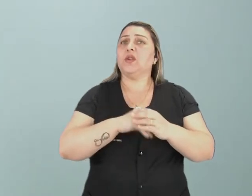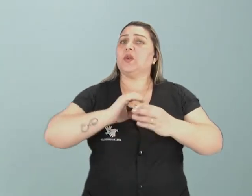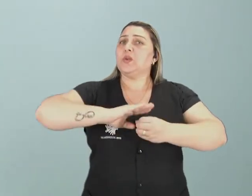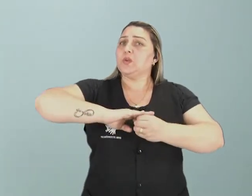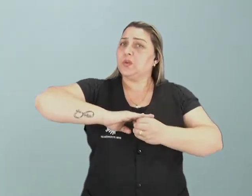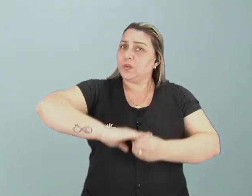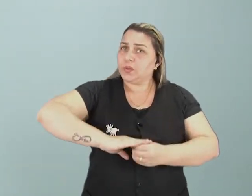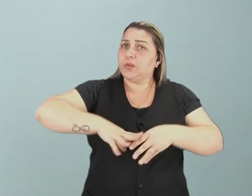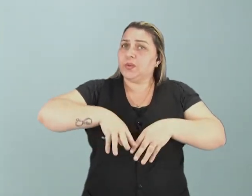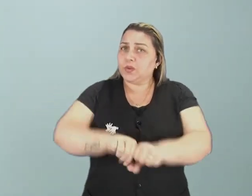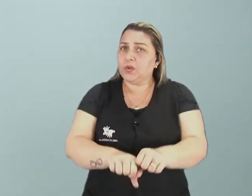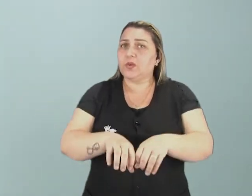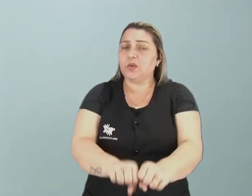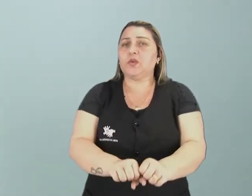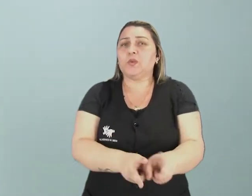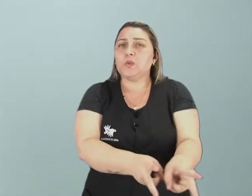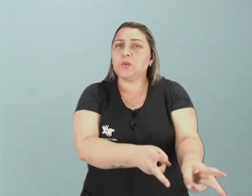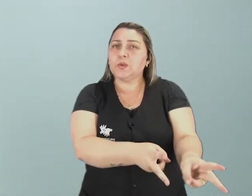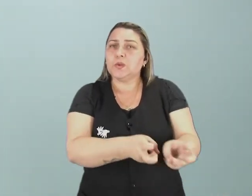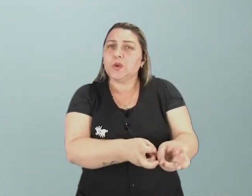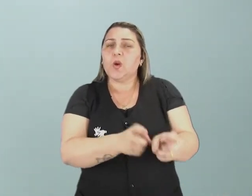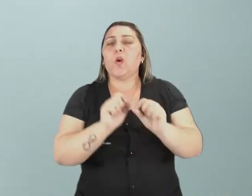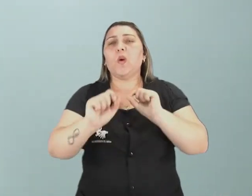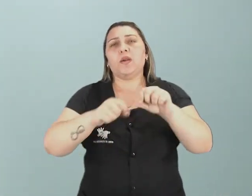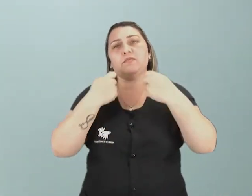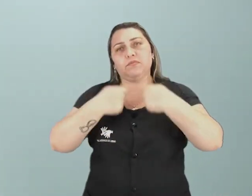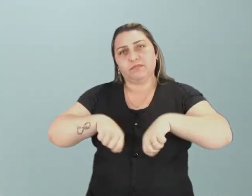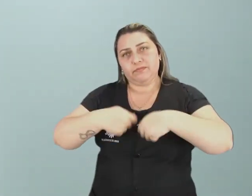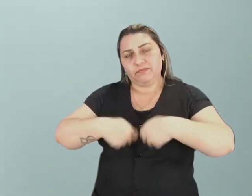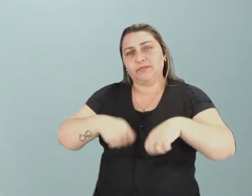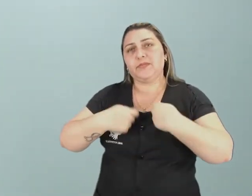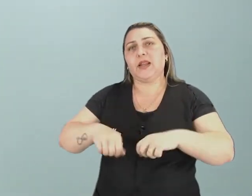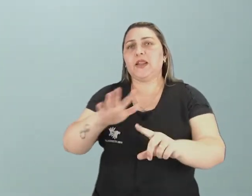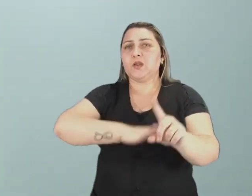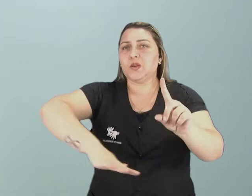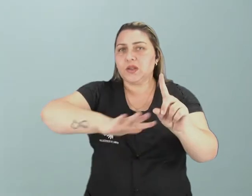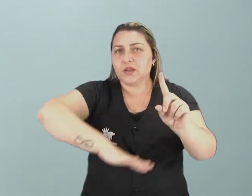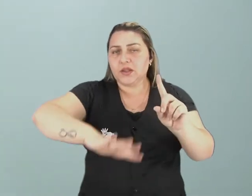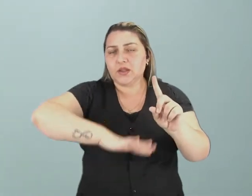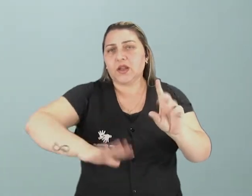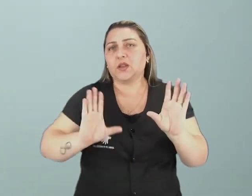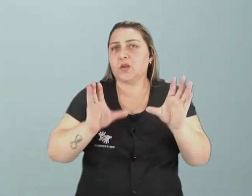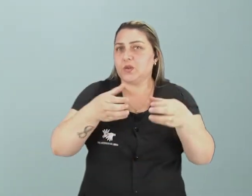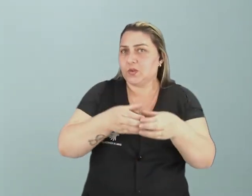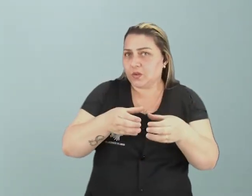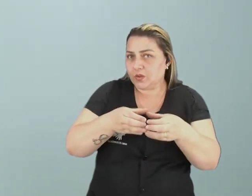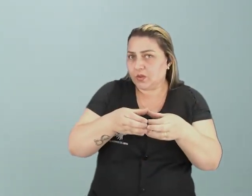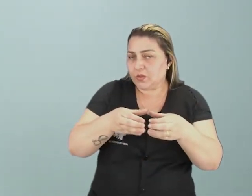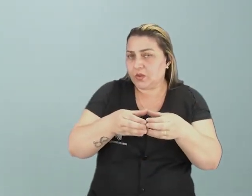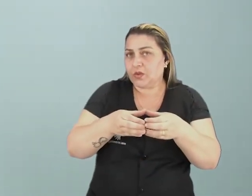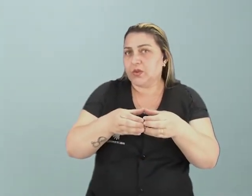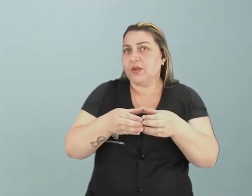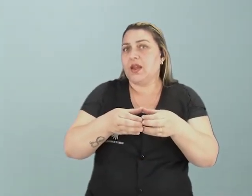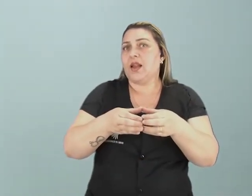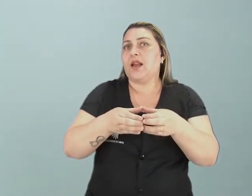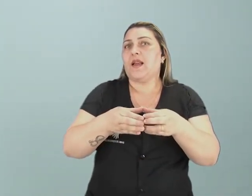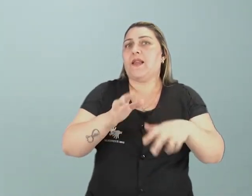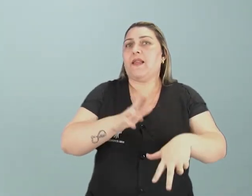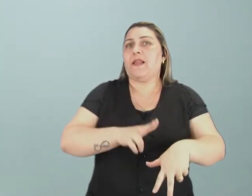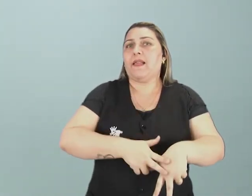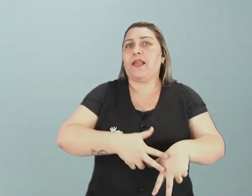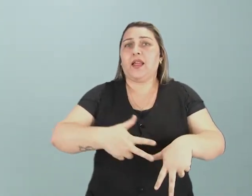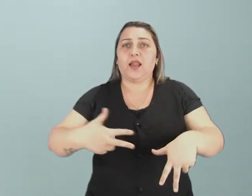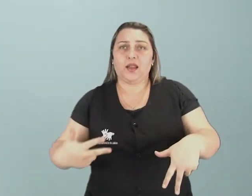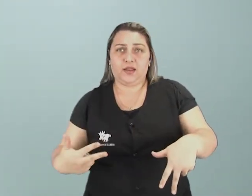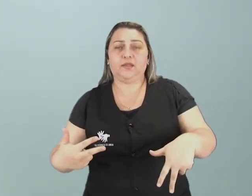colonizando, arrancando, extraindo o que fosse possível dessas sociedades, desses grupos étnicos,